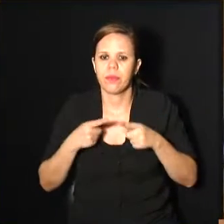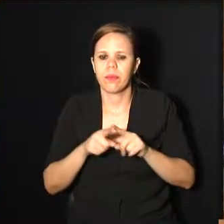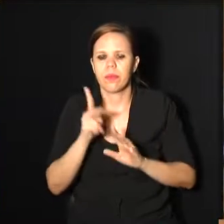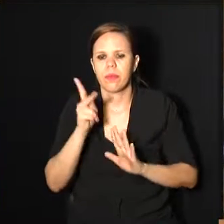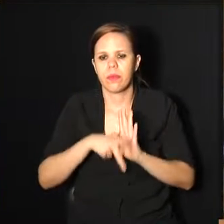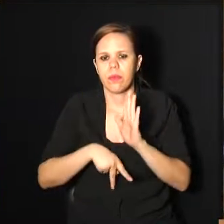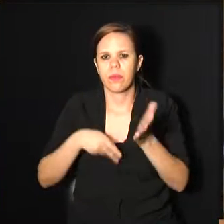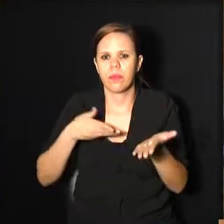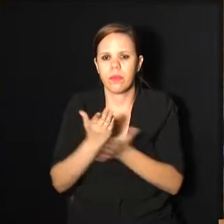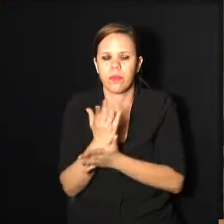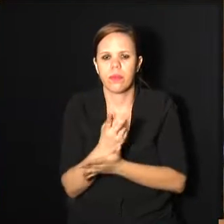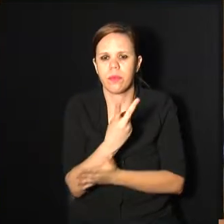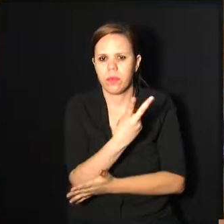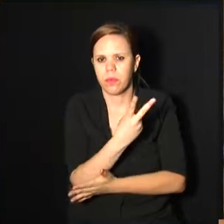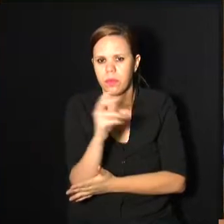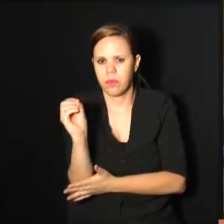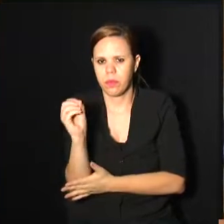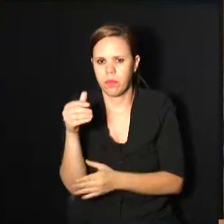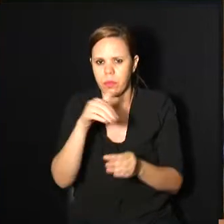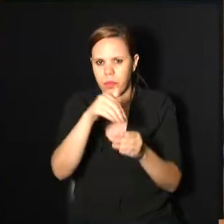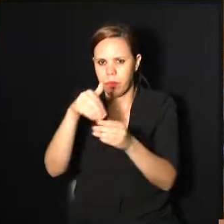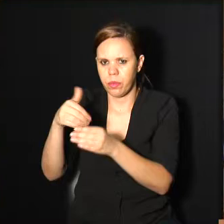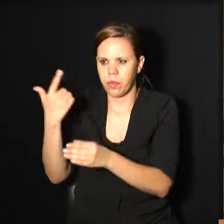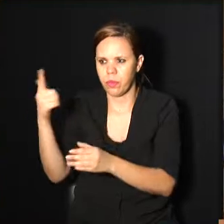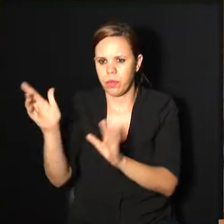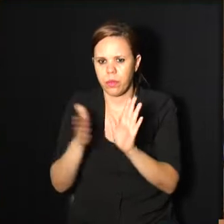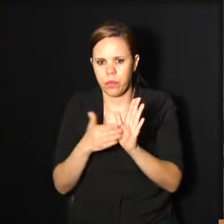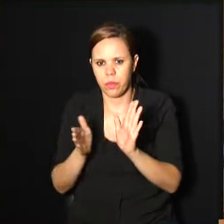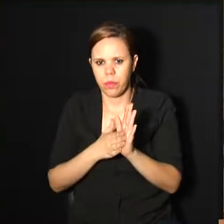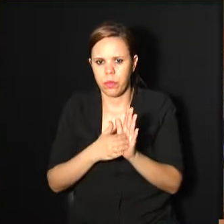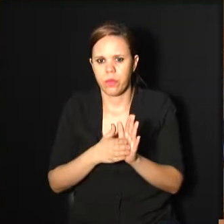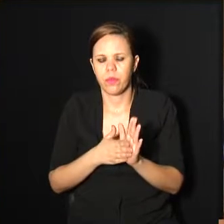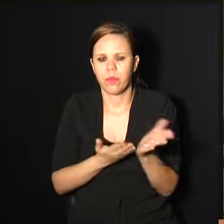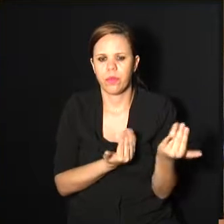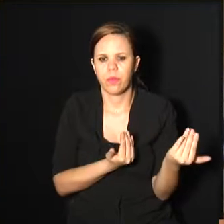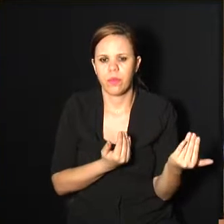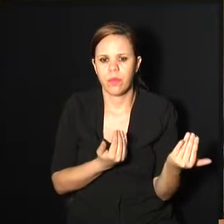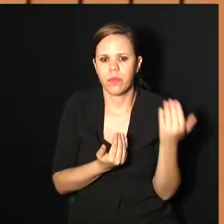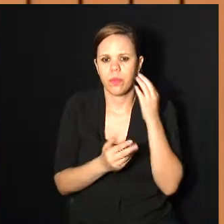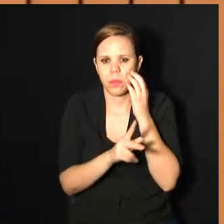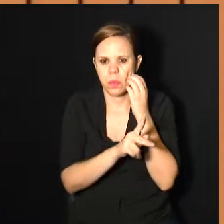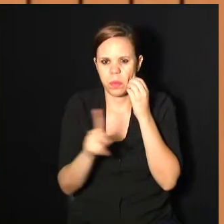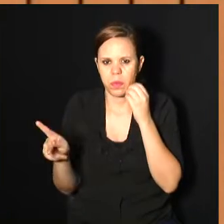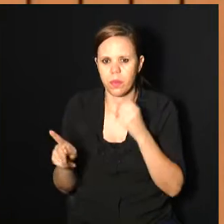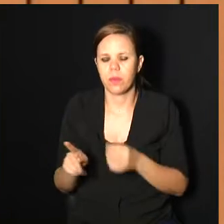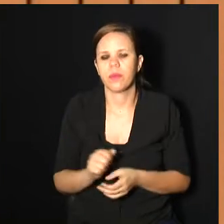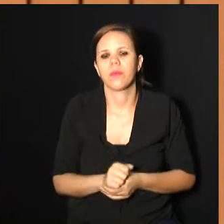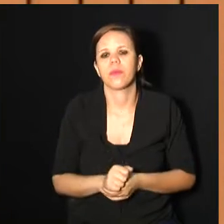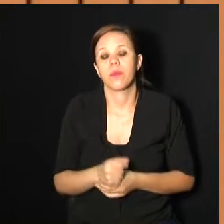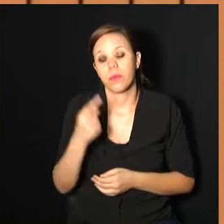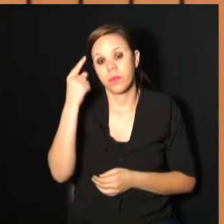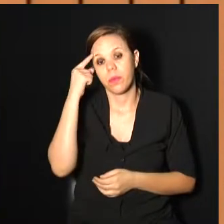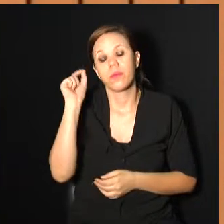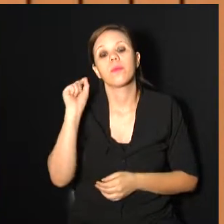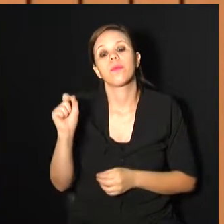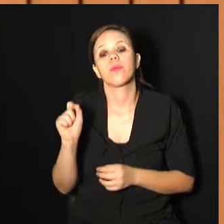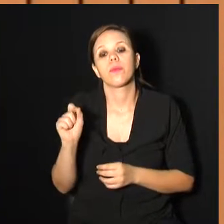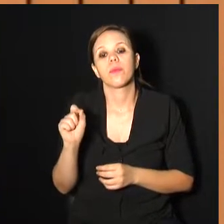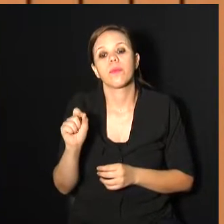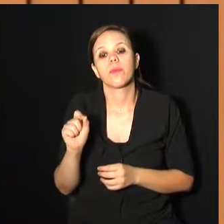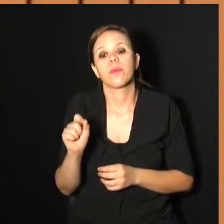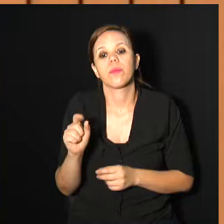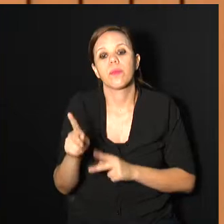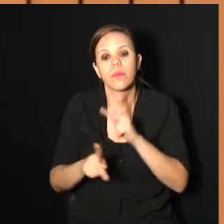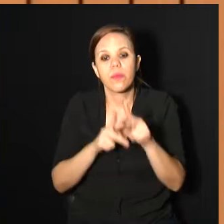foi aprovado por 20 votos. Outra proposta foi do jovem presidente. A ideia é oferecer opções de